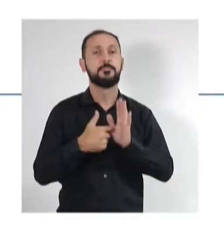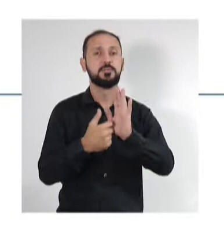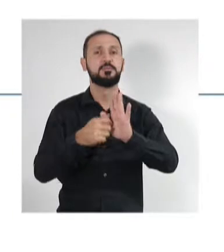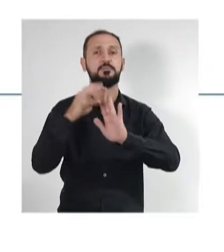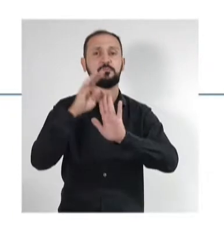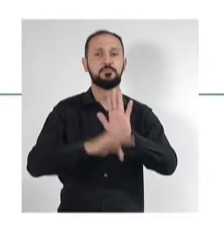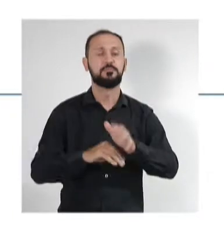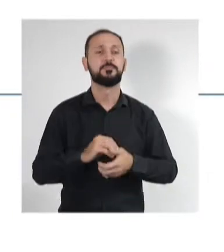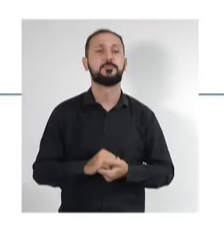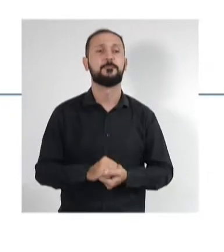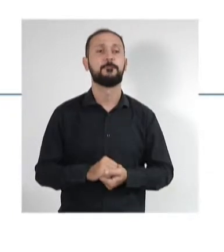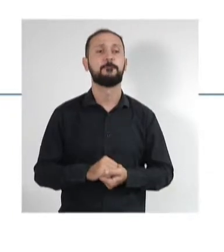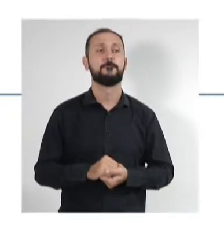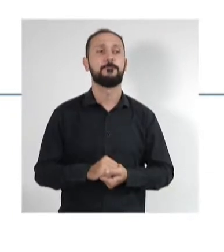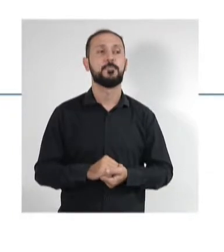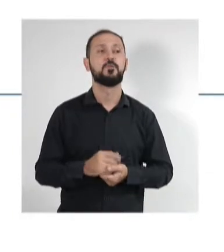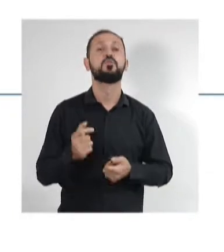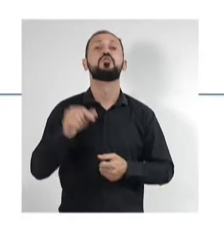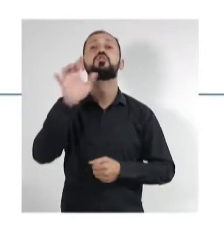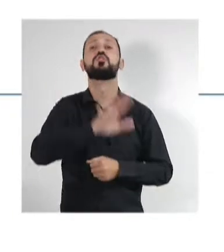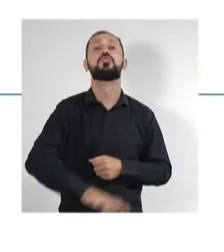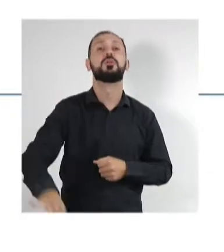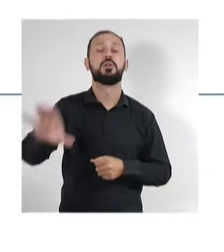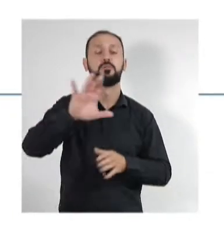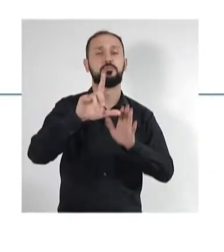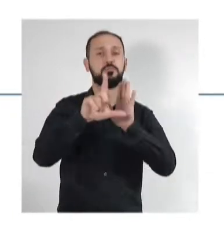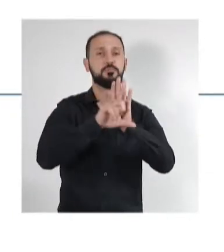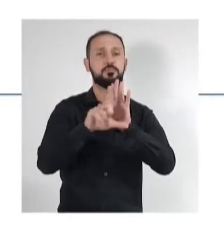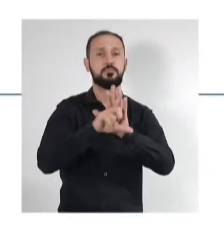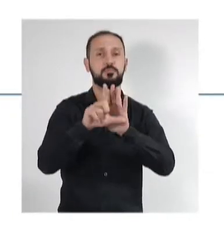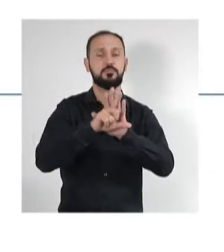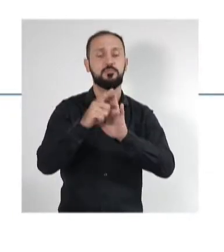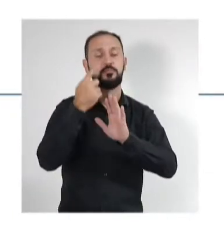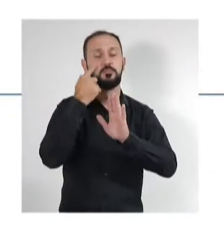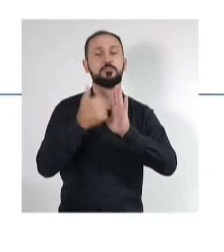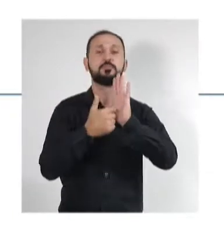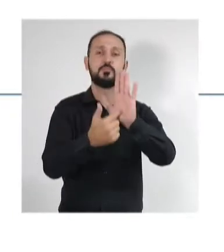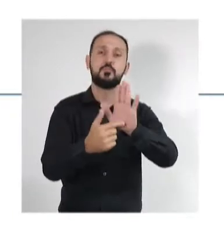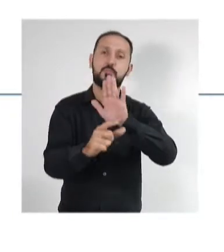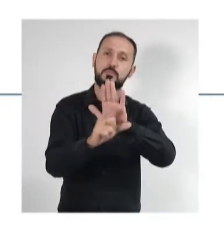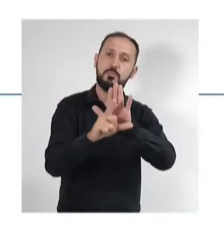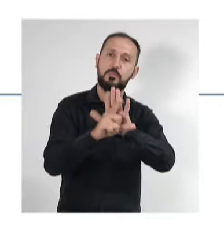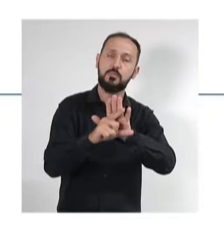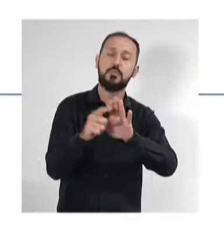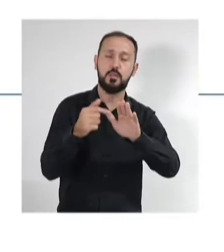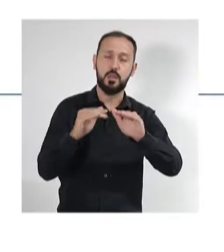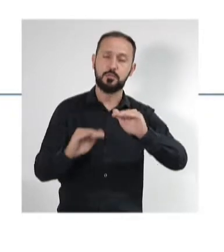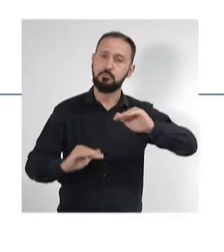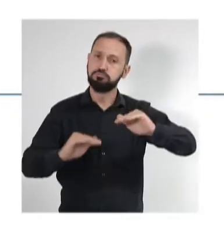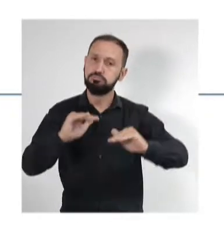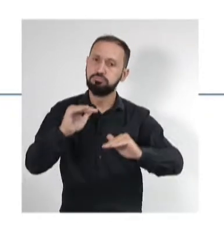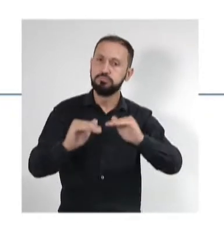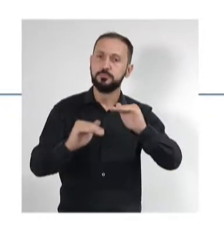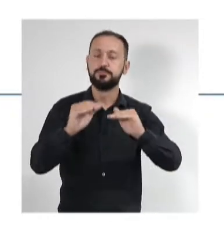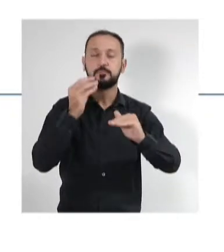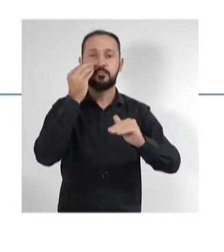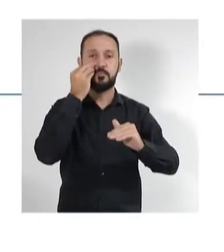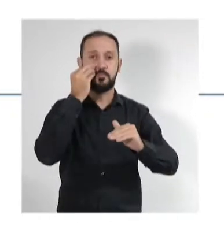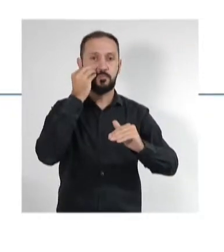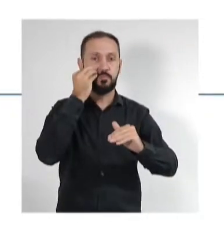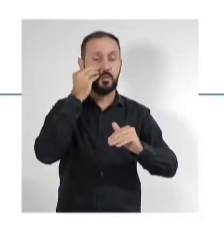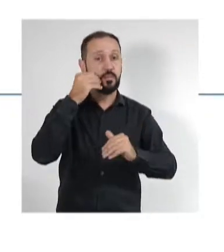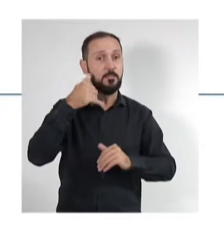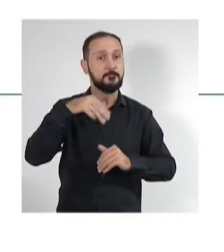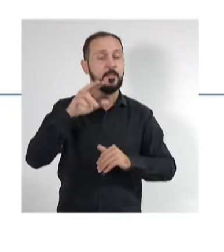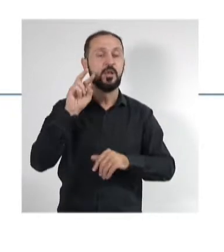que se curta. Os princípios gerais da lei, eles revelam uma legislação bastante equilibrada, que tutela,